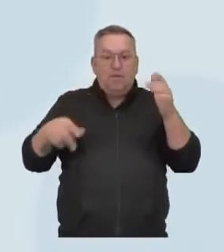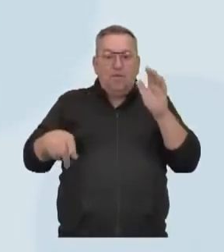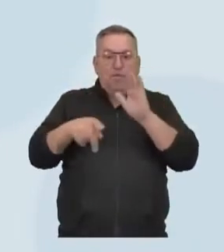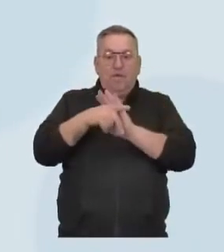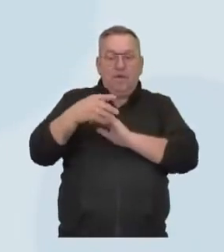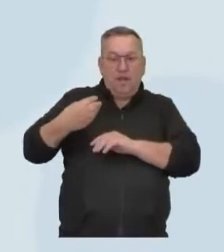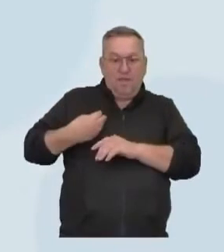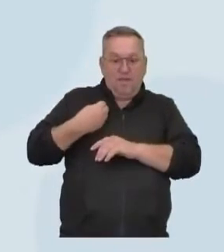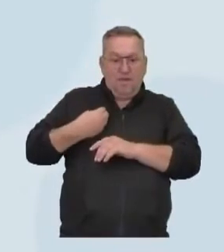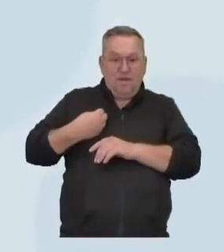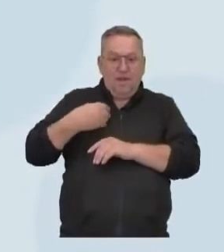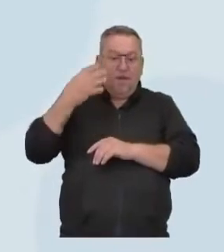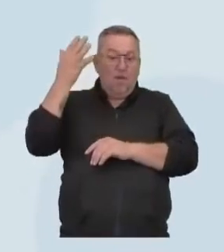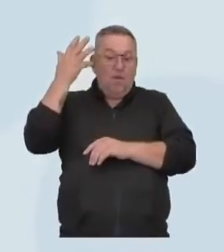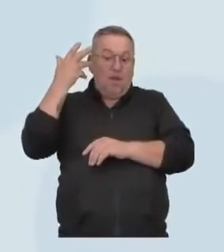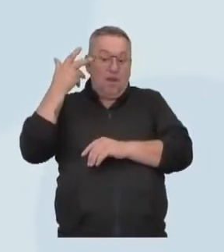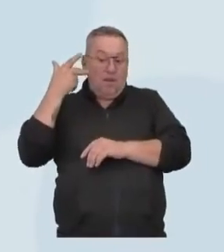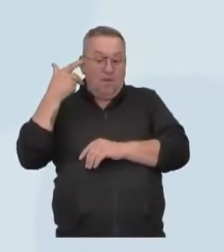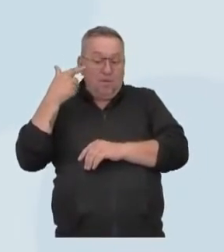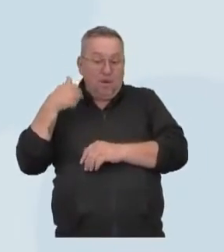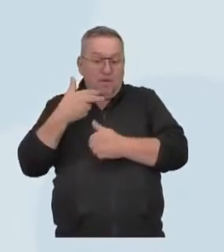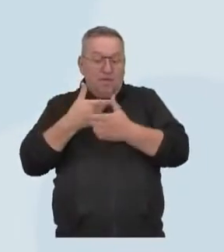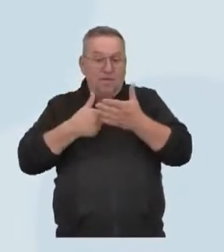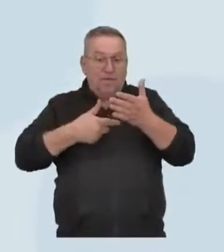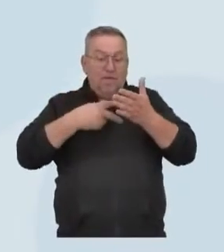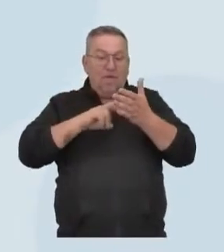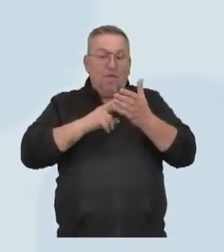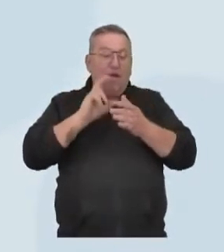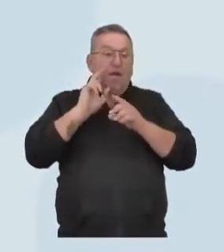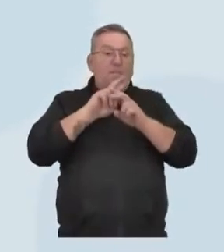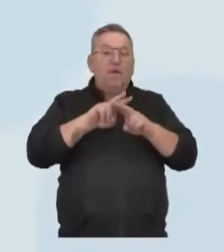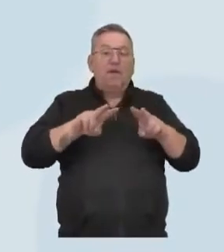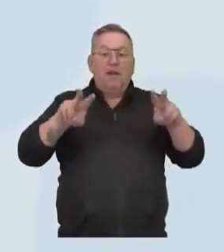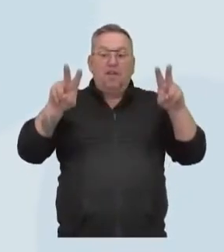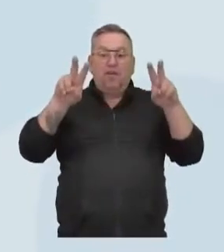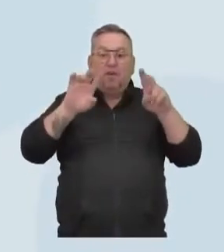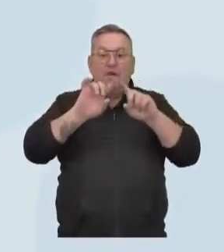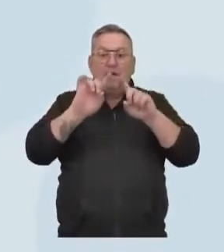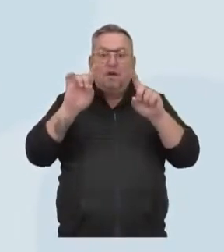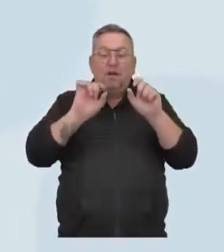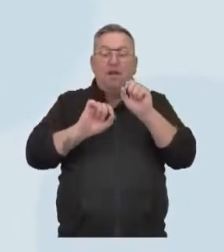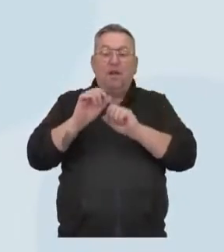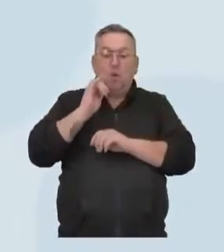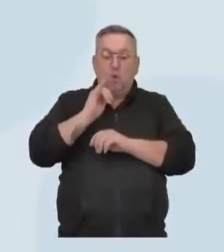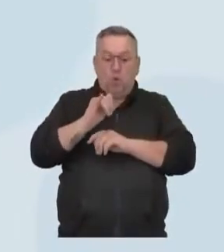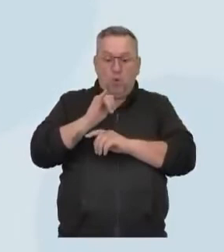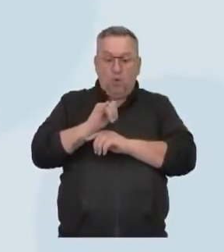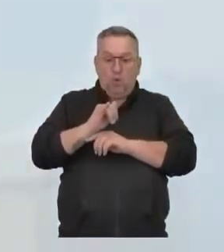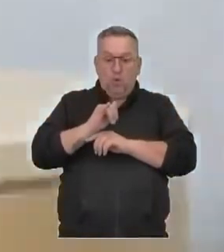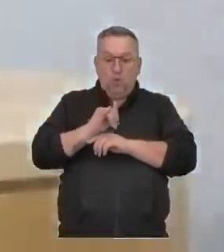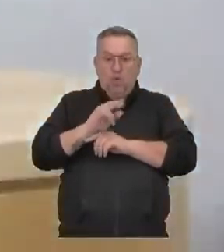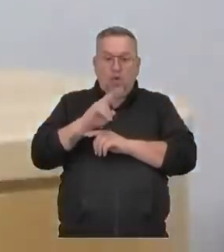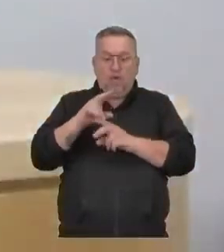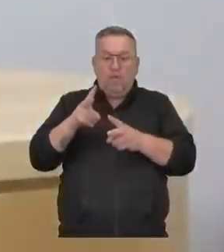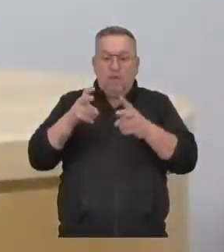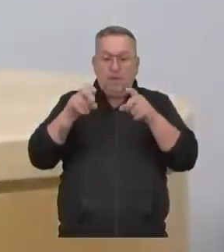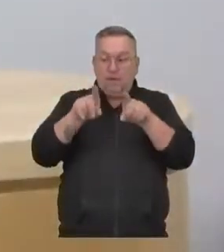de vida, os animais, os instrumentos, a paisagem. O que acontece então com esse conto? Vocês vão perceber